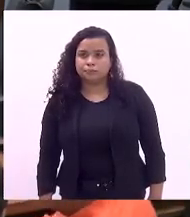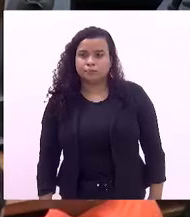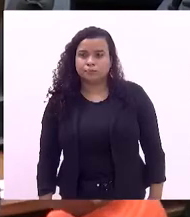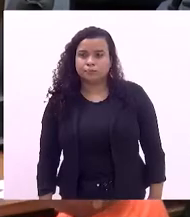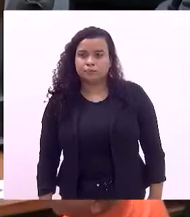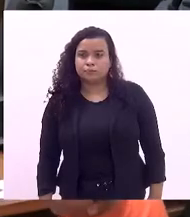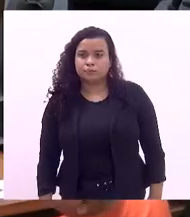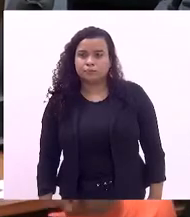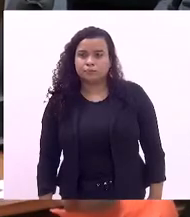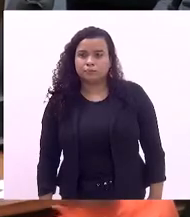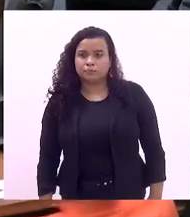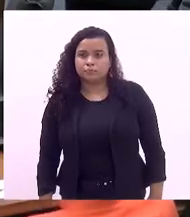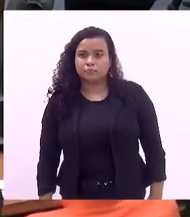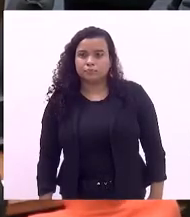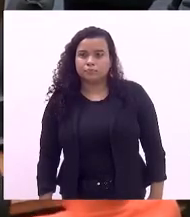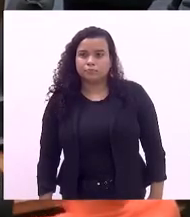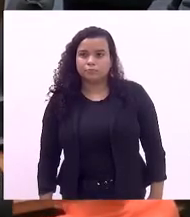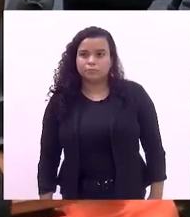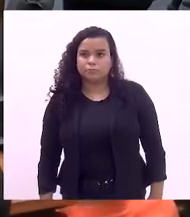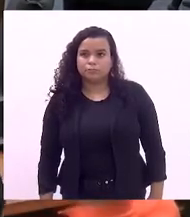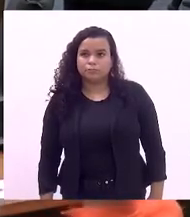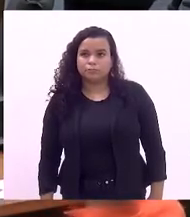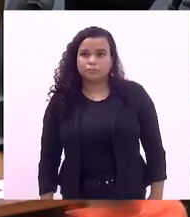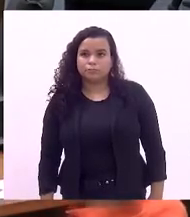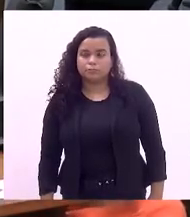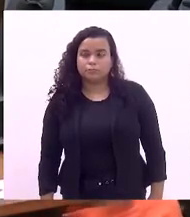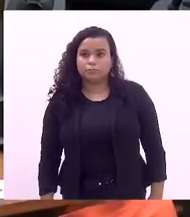E aí G1